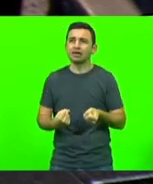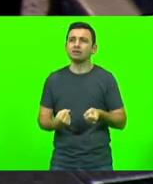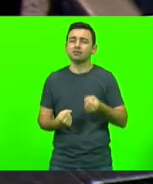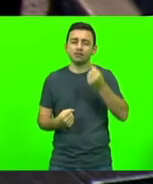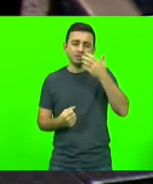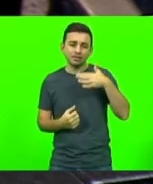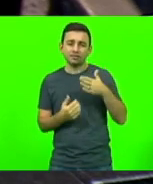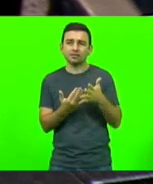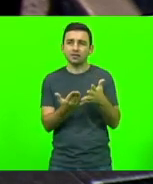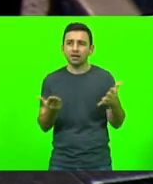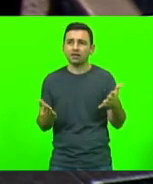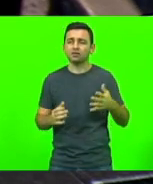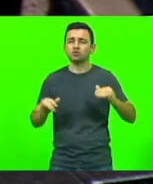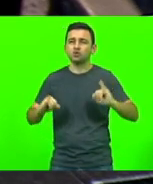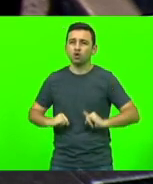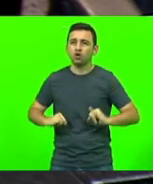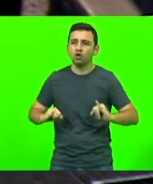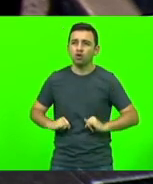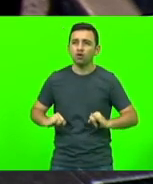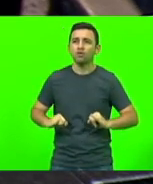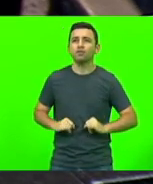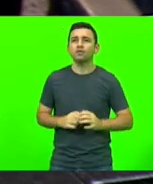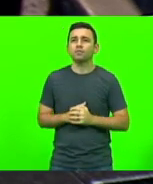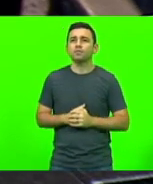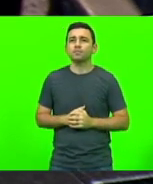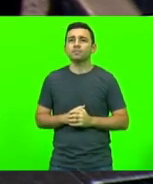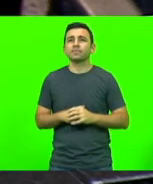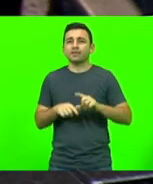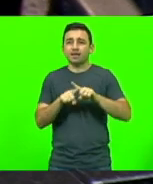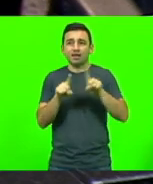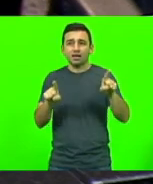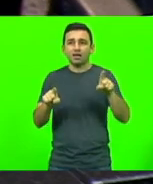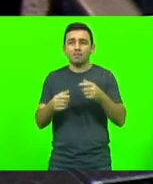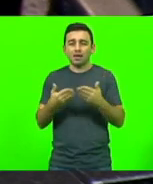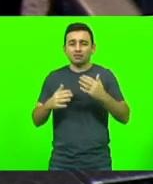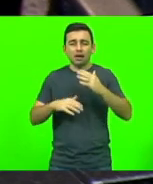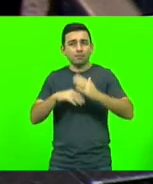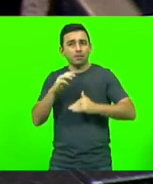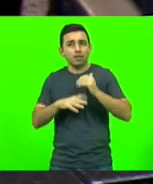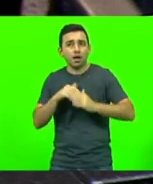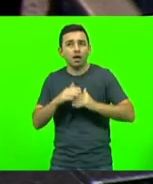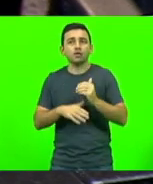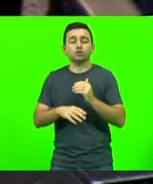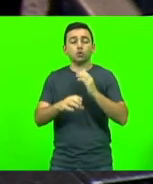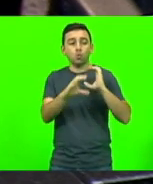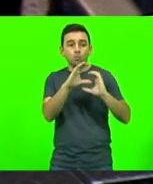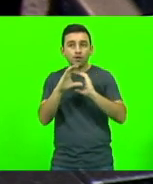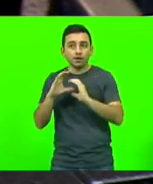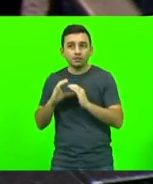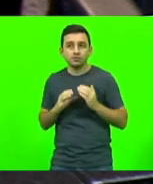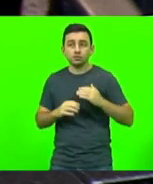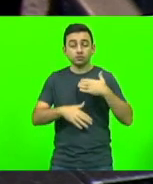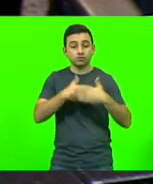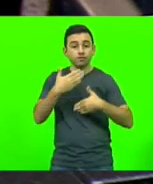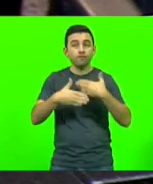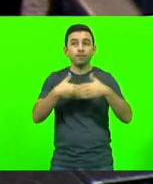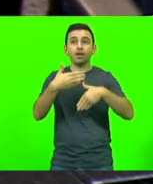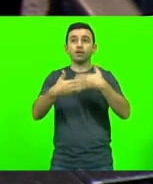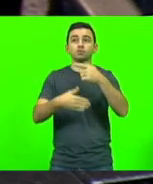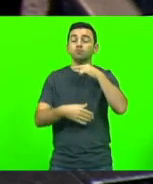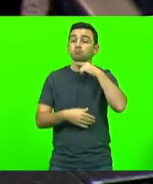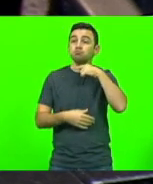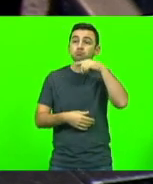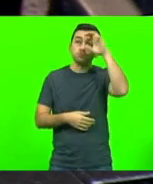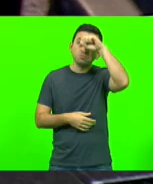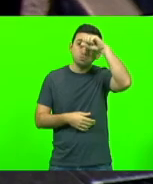fazendo com que elas sofram, com que elas talvez percam habilidades de comunicação, de desenvolvimento e